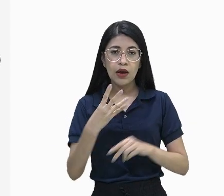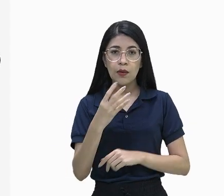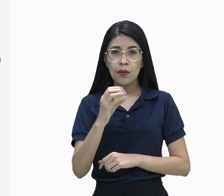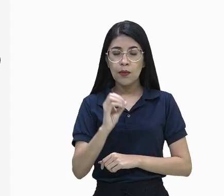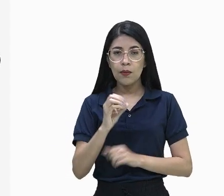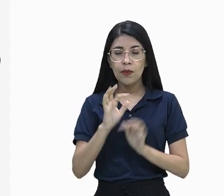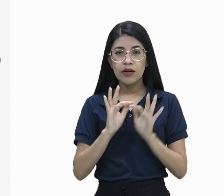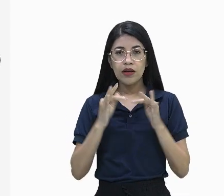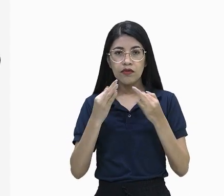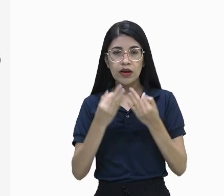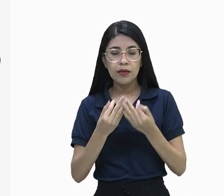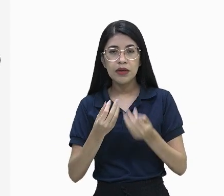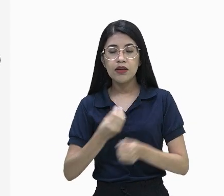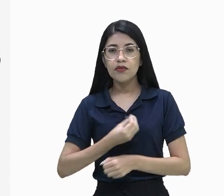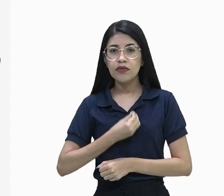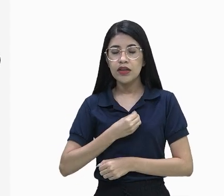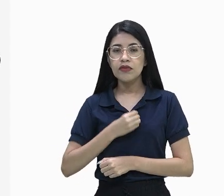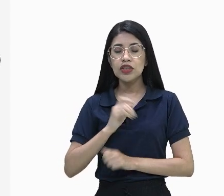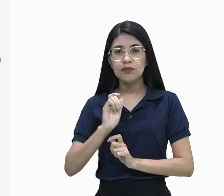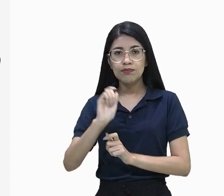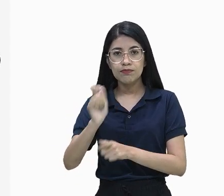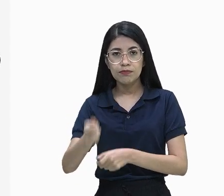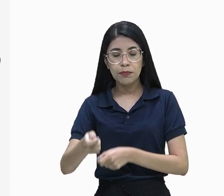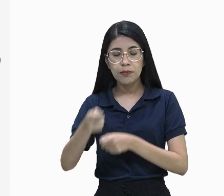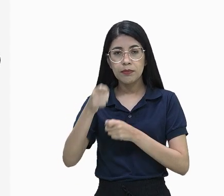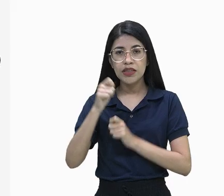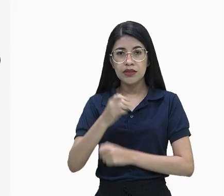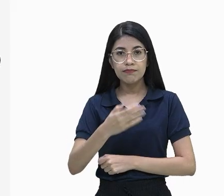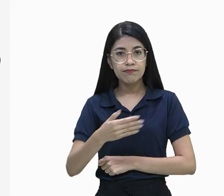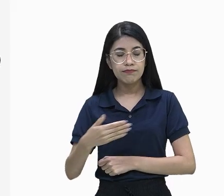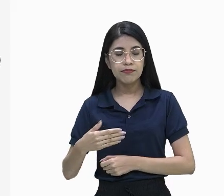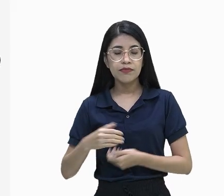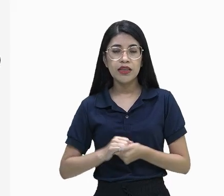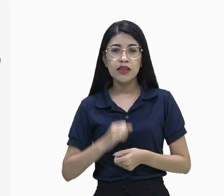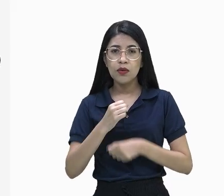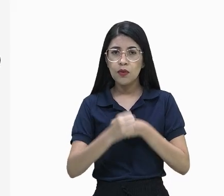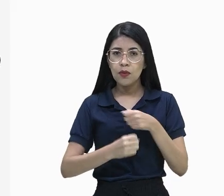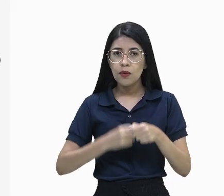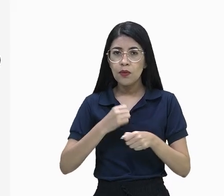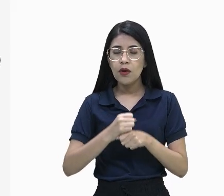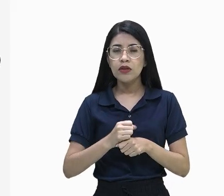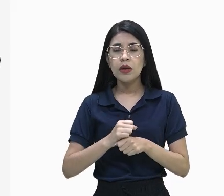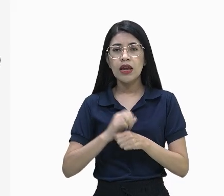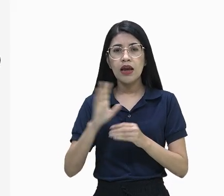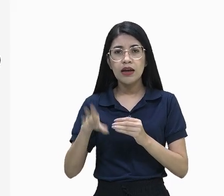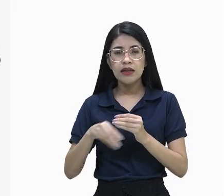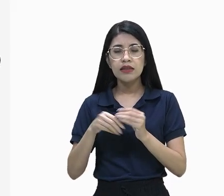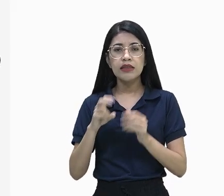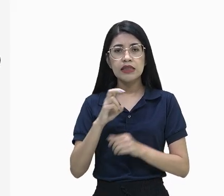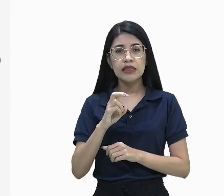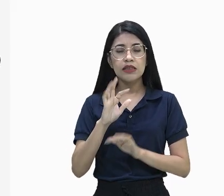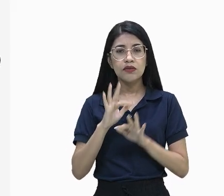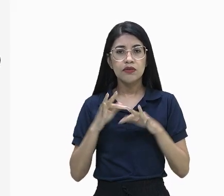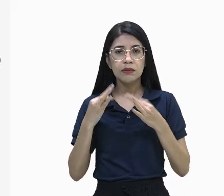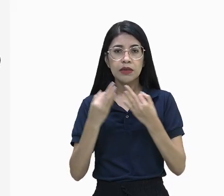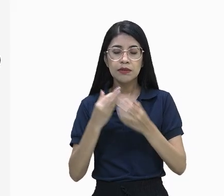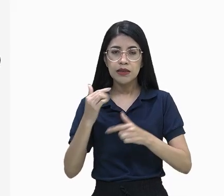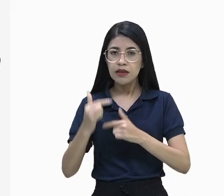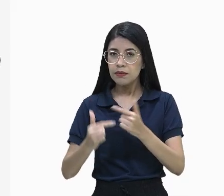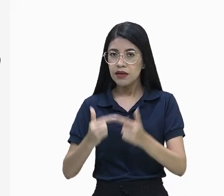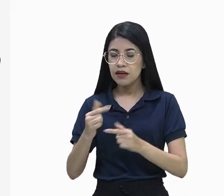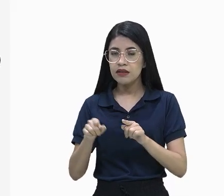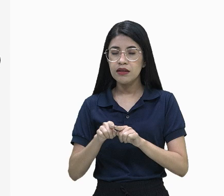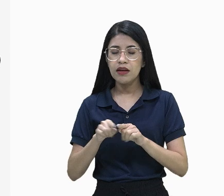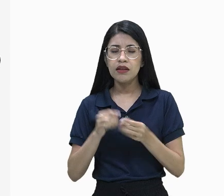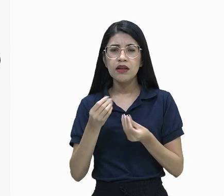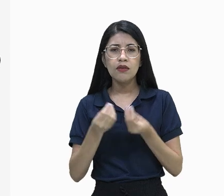vivem da pesca artesanal. A cada ano, mais 5 famílias começam a trabalhar com isso. Então, a nossa função fica